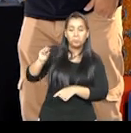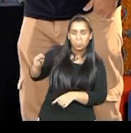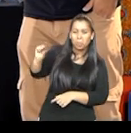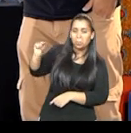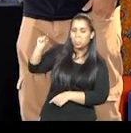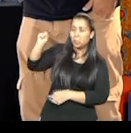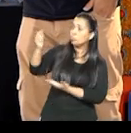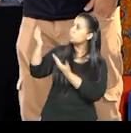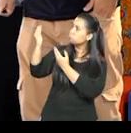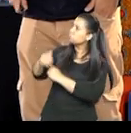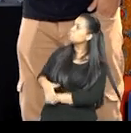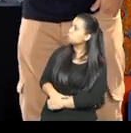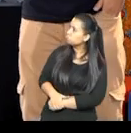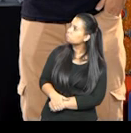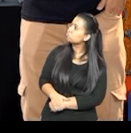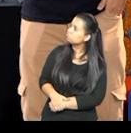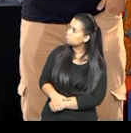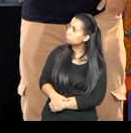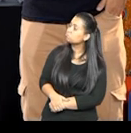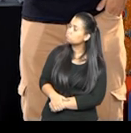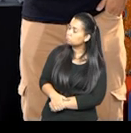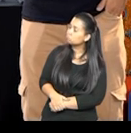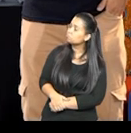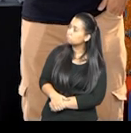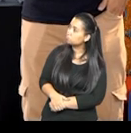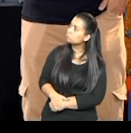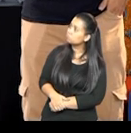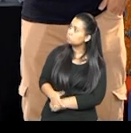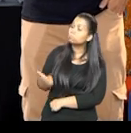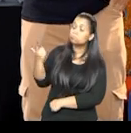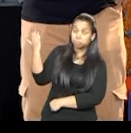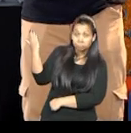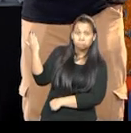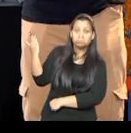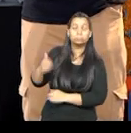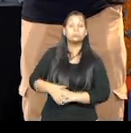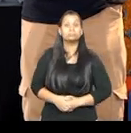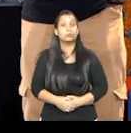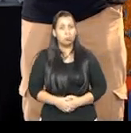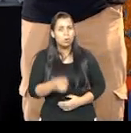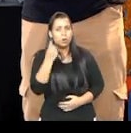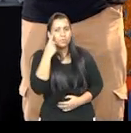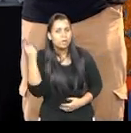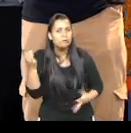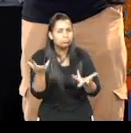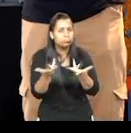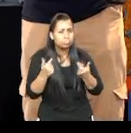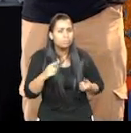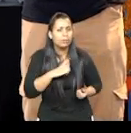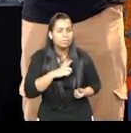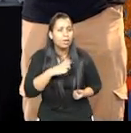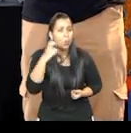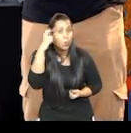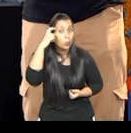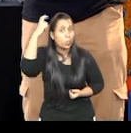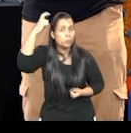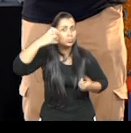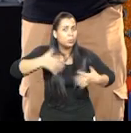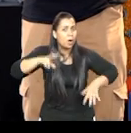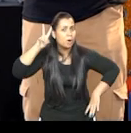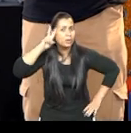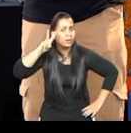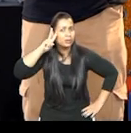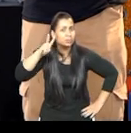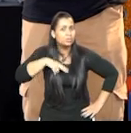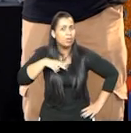Gana, as cidades iorubás como Ifé e Benin e muitas outras. Olha só a riqueza cultural,